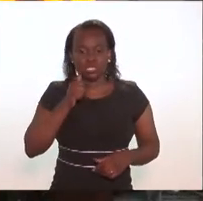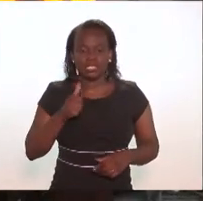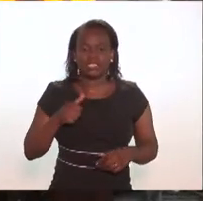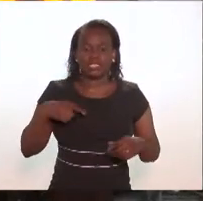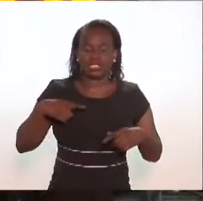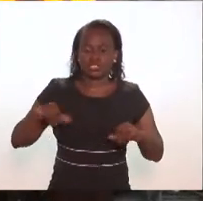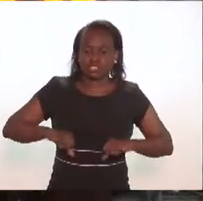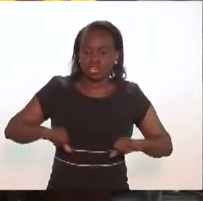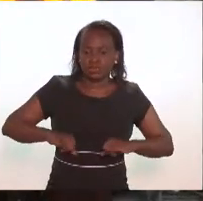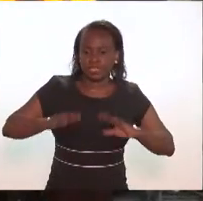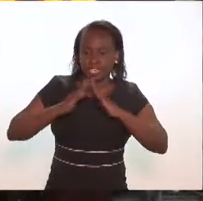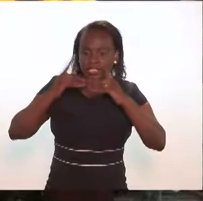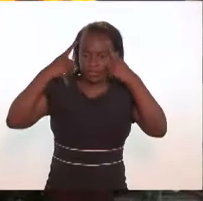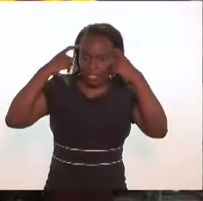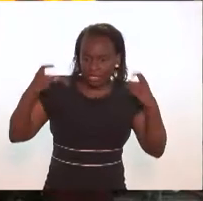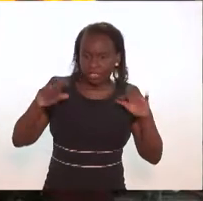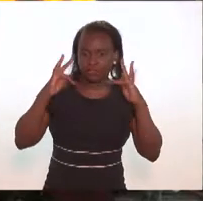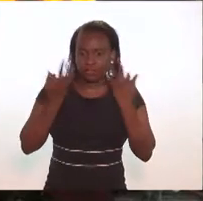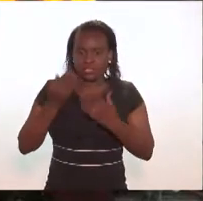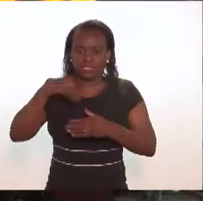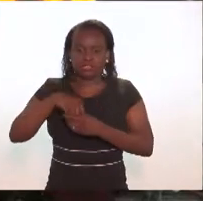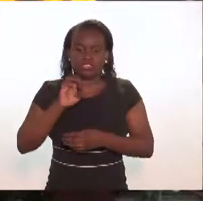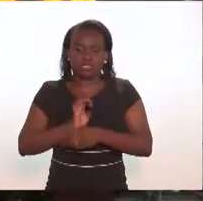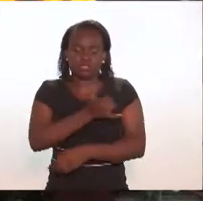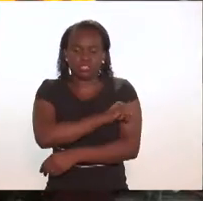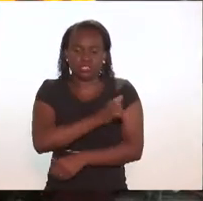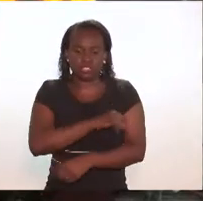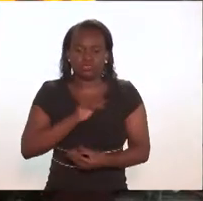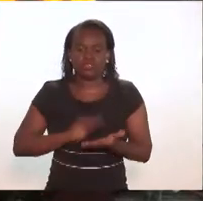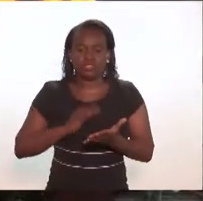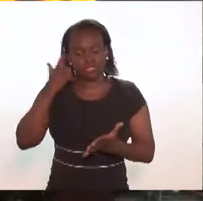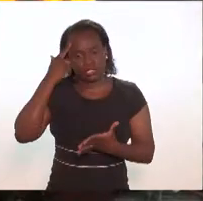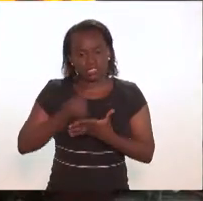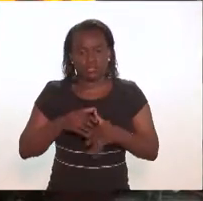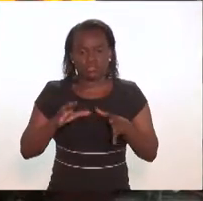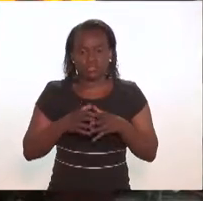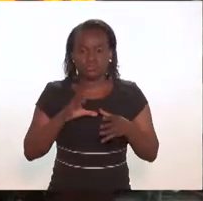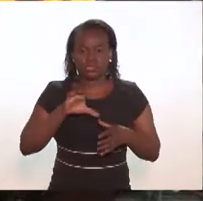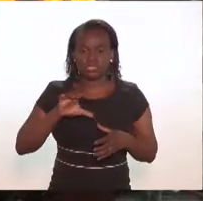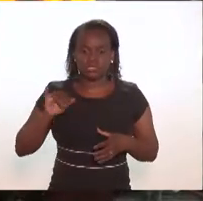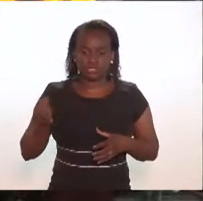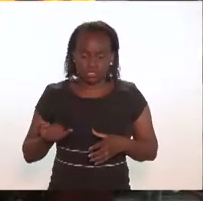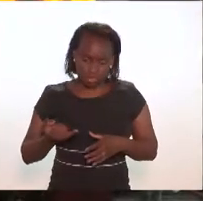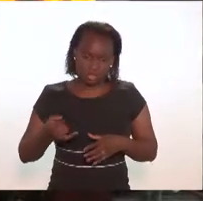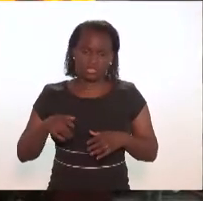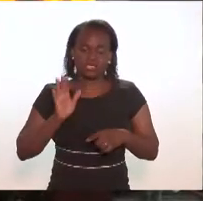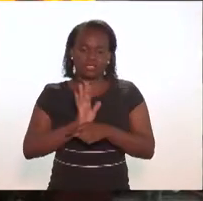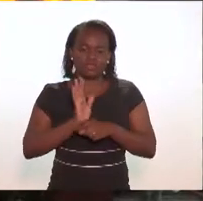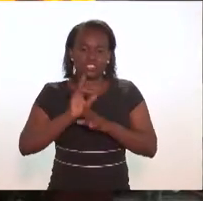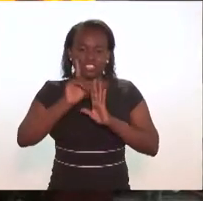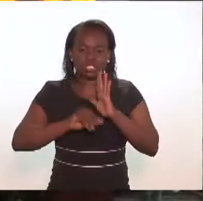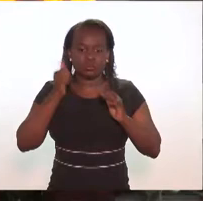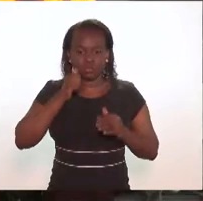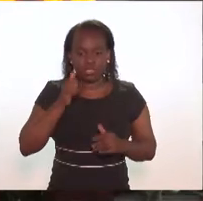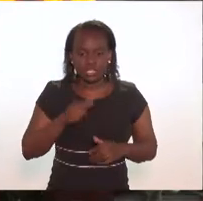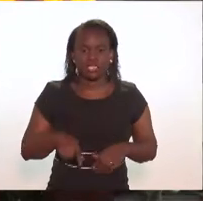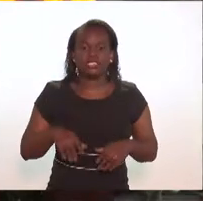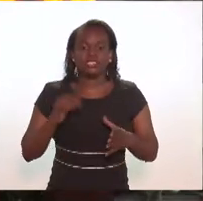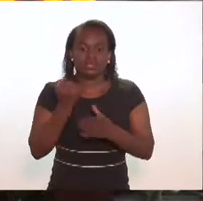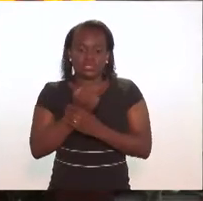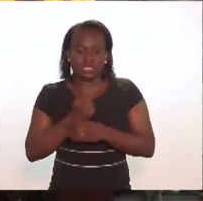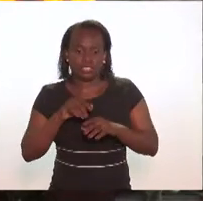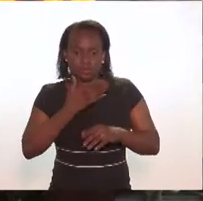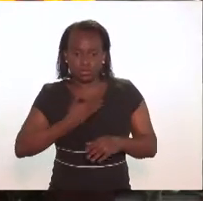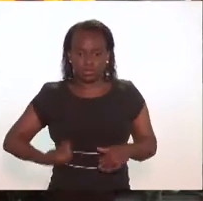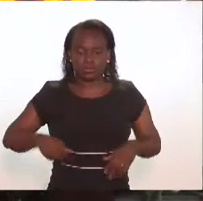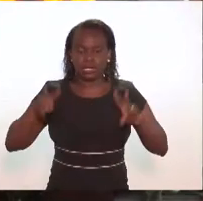de violência doméstica e familiar no âmbito do Estado do Rio de Janeiro. Pendendo de pareceres das comissões de Constituição e Justiça, de Defesa do Direito da Mulher, Segurança Pública,